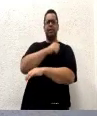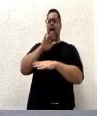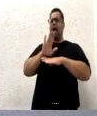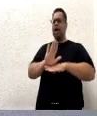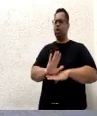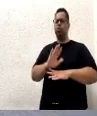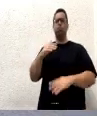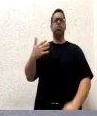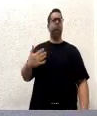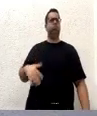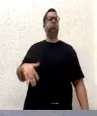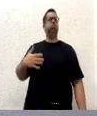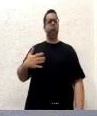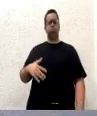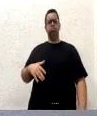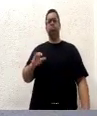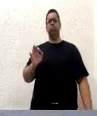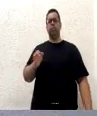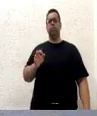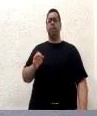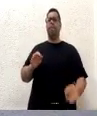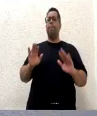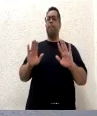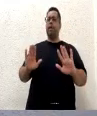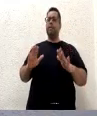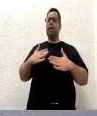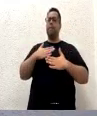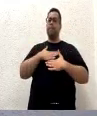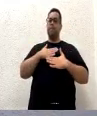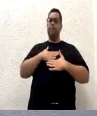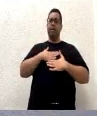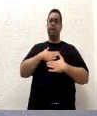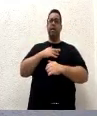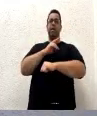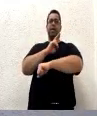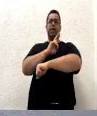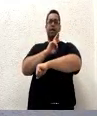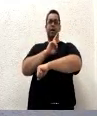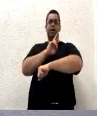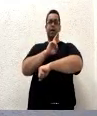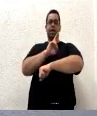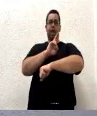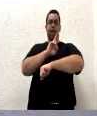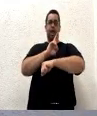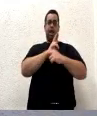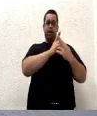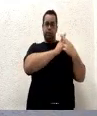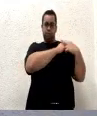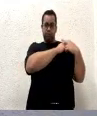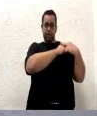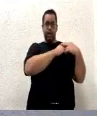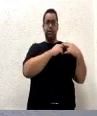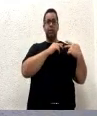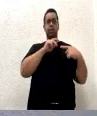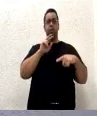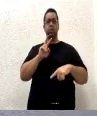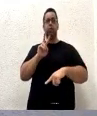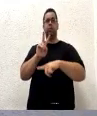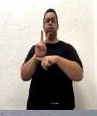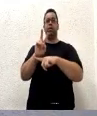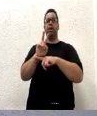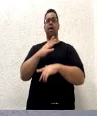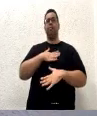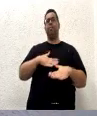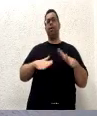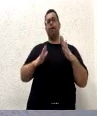vai poder tirar a minha responsabilidade de não ter o criadouro, de não ter o vetor, a questão do vírus do Covid